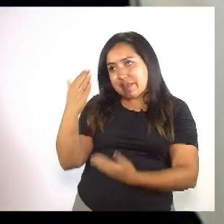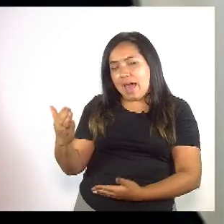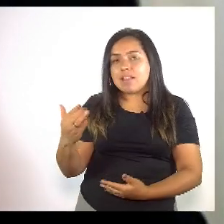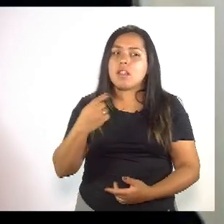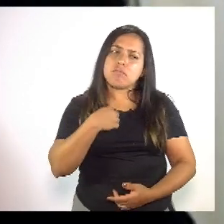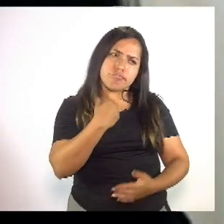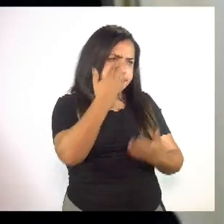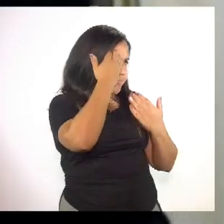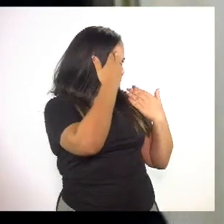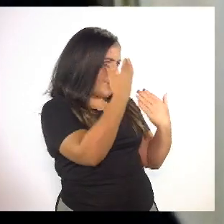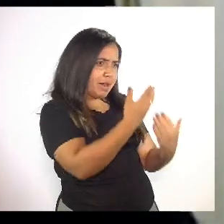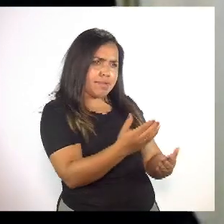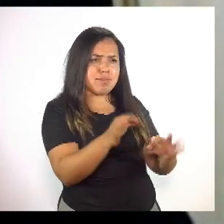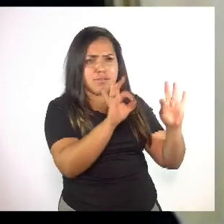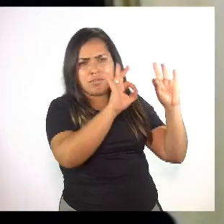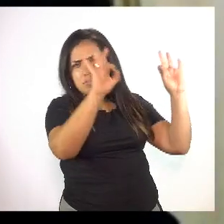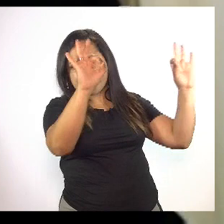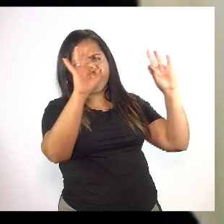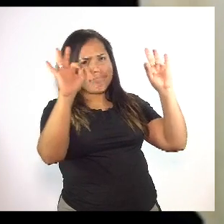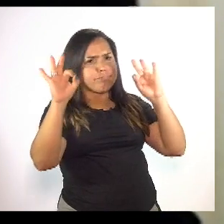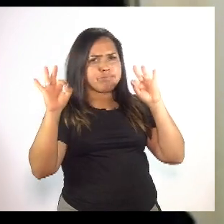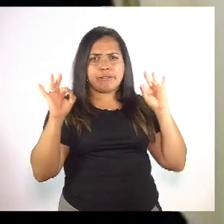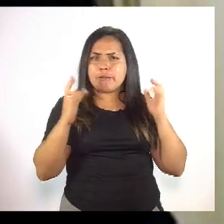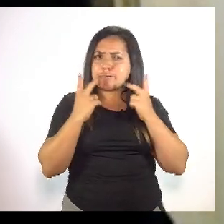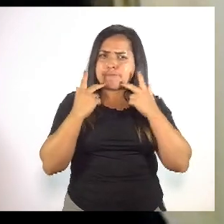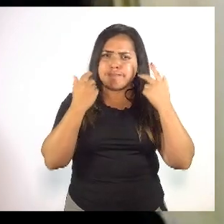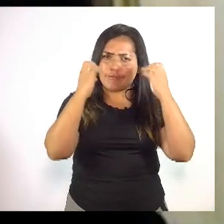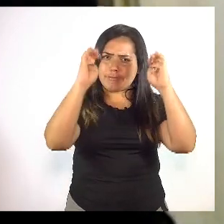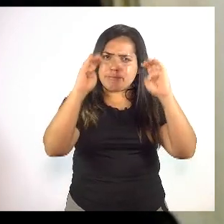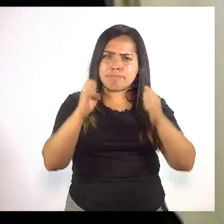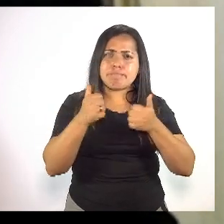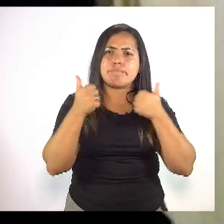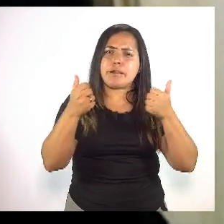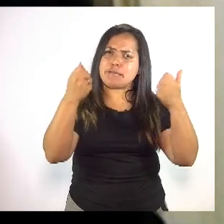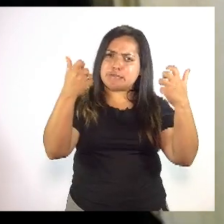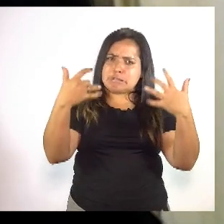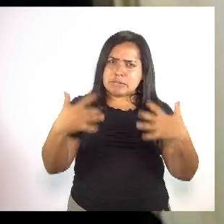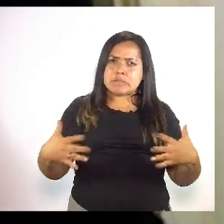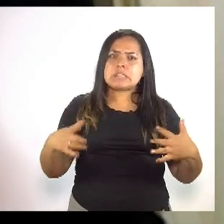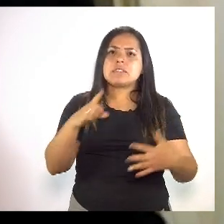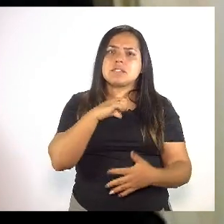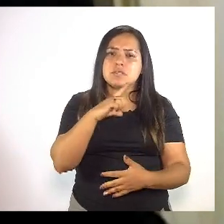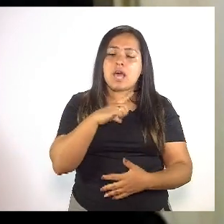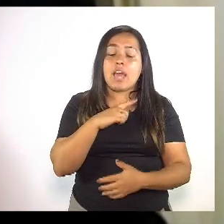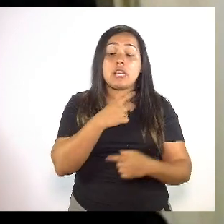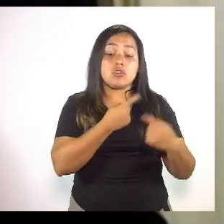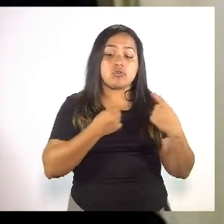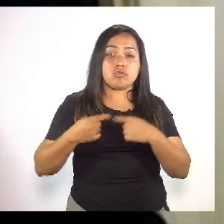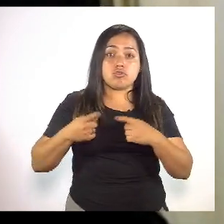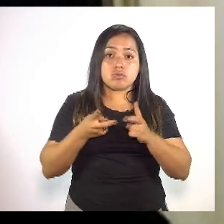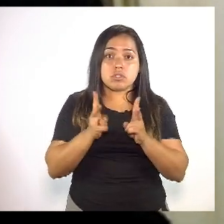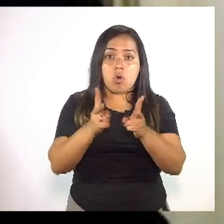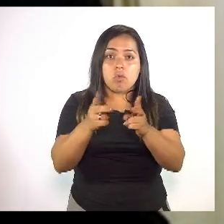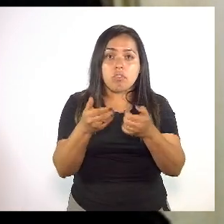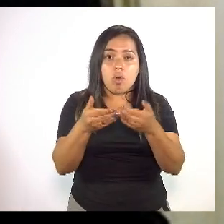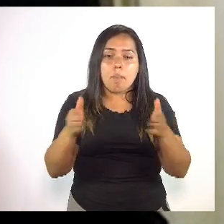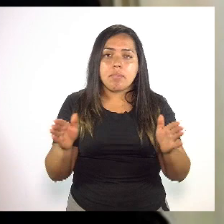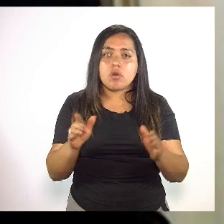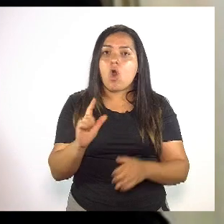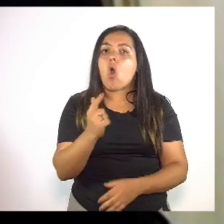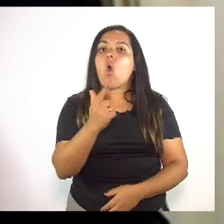agradeço, como sempre, brilhante, a explanação da deputada Marta Rocha. Em discussão ainda, mais algum